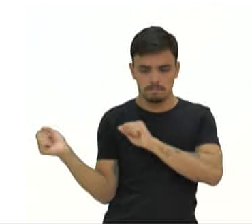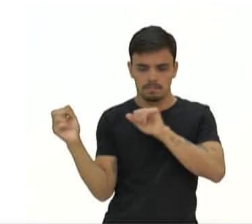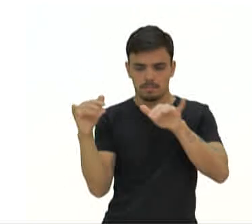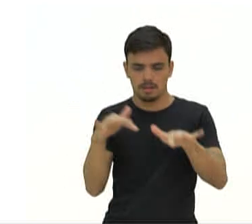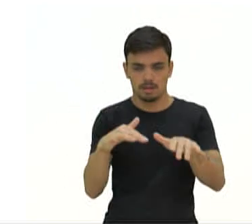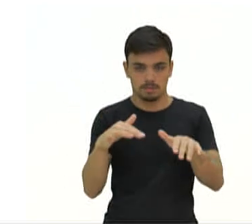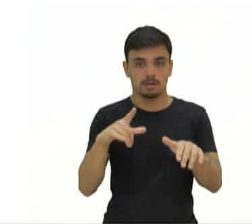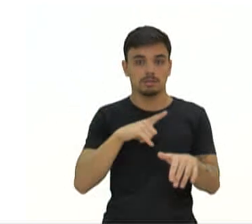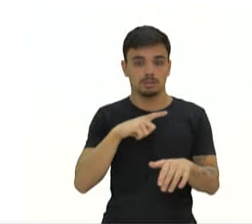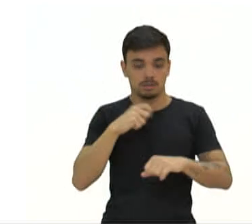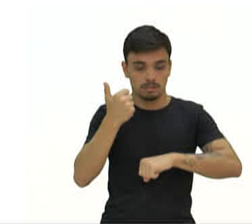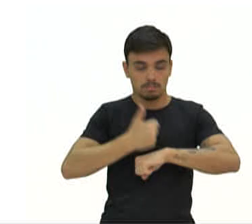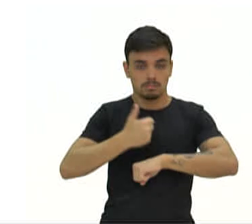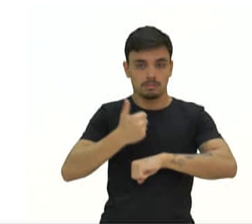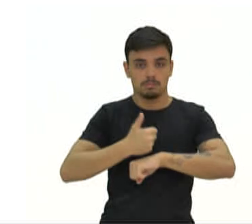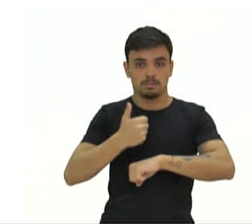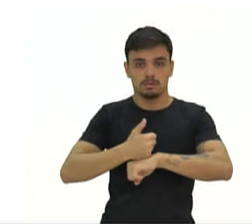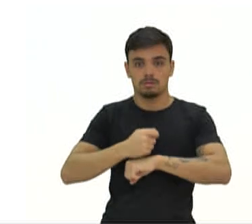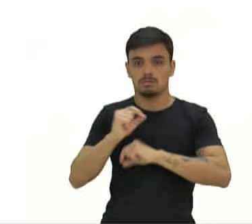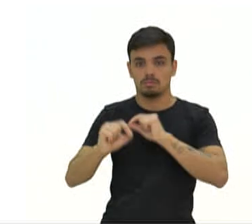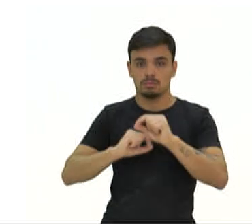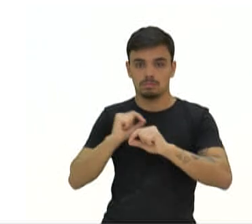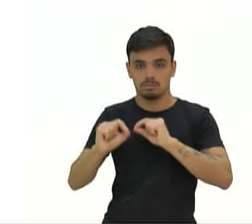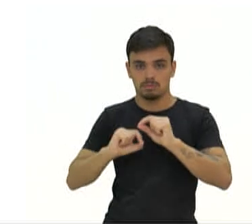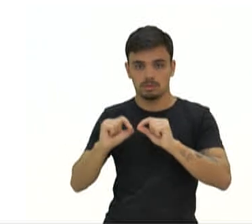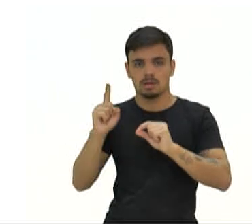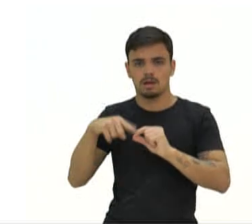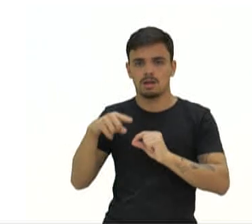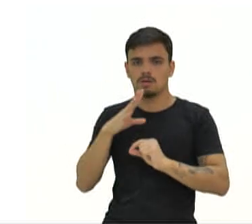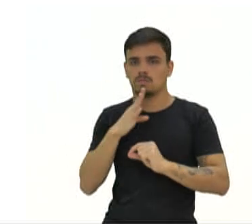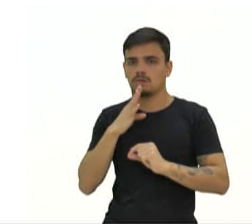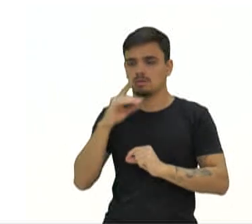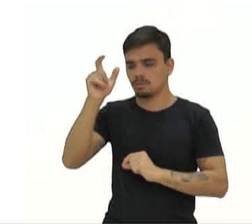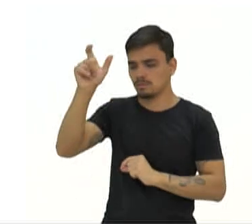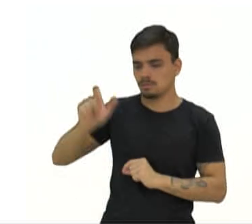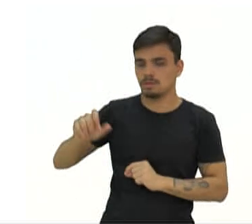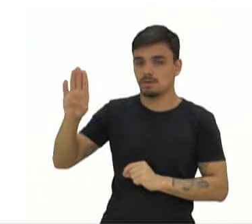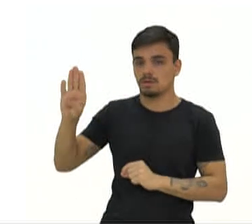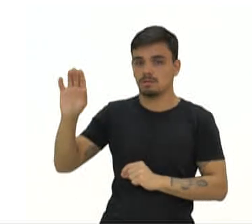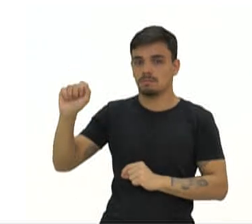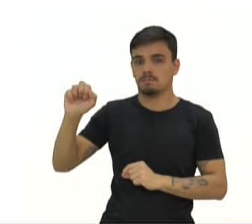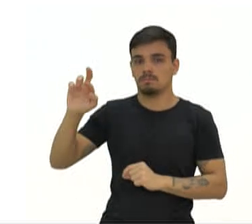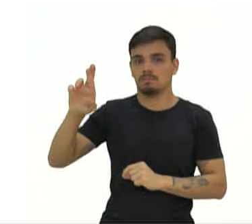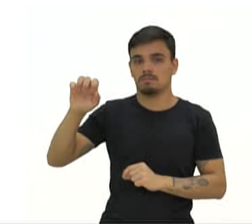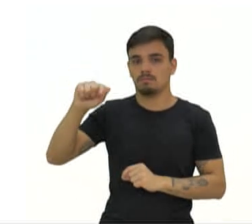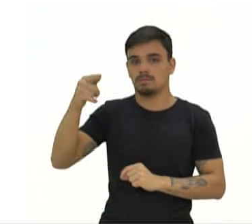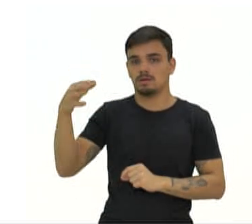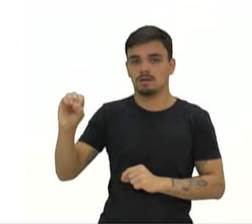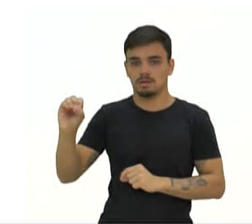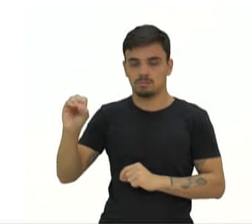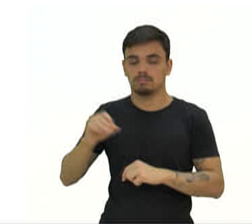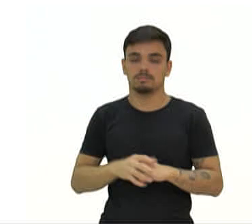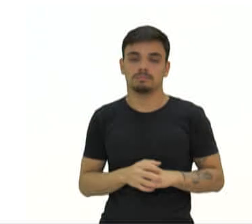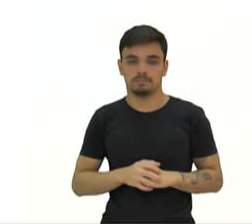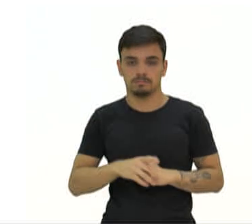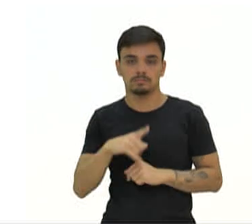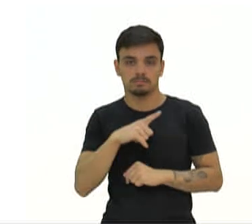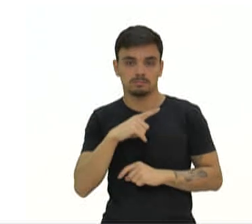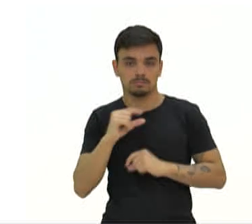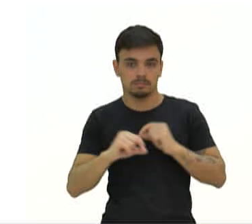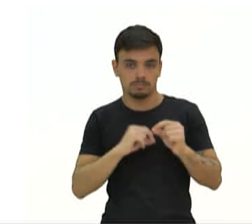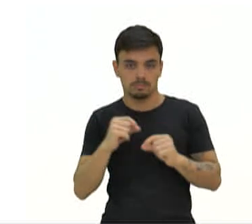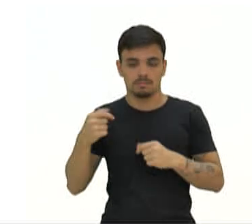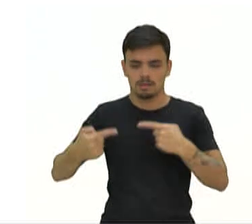sob o comando de Luiz Alves de Lima e Silva, que futuramente seria conhecido por Barão de Caxias. Contando com munições e